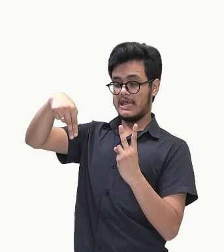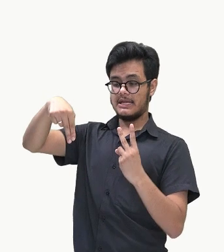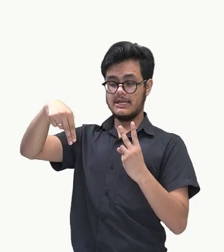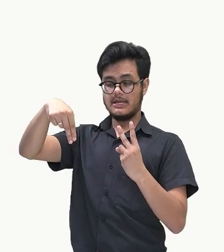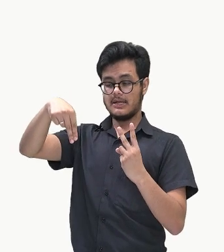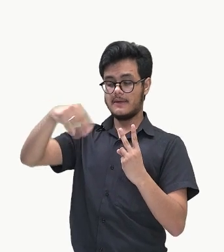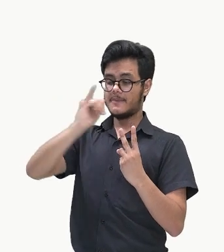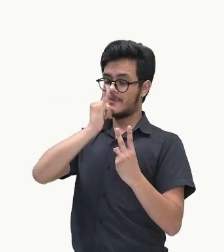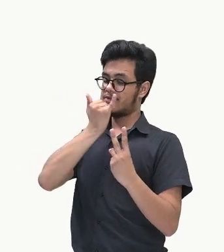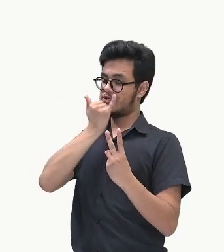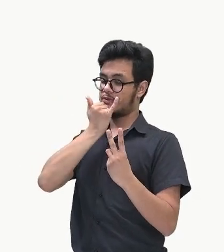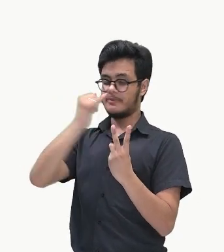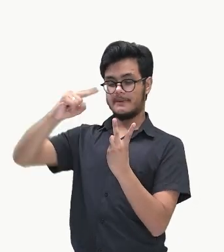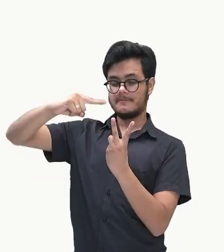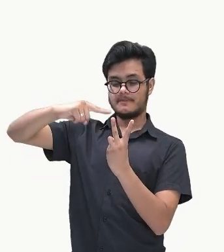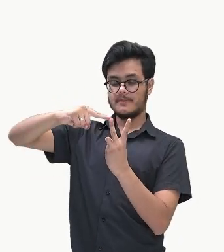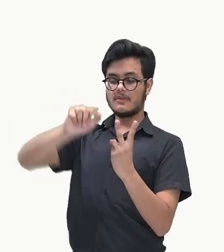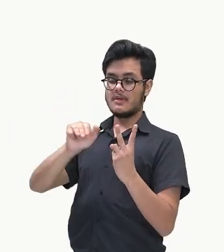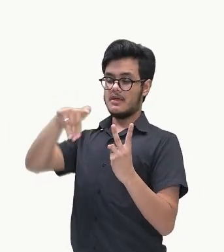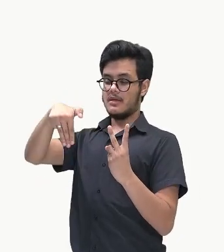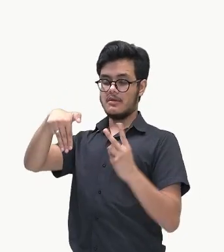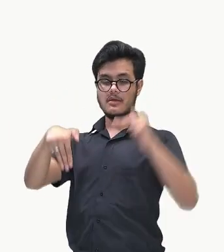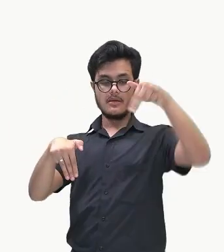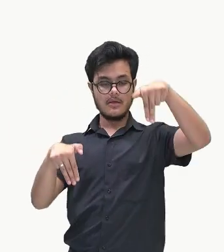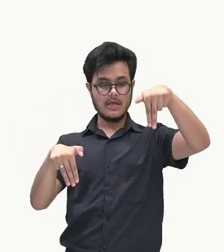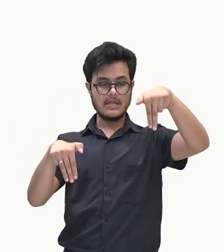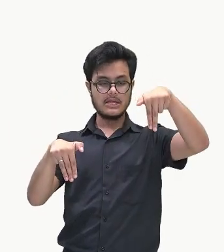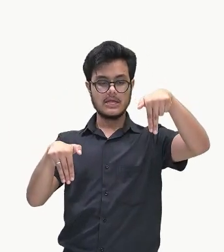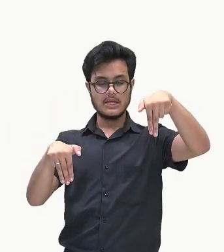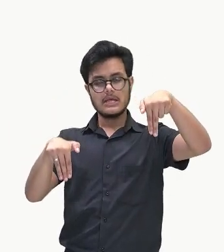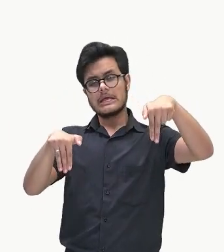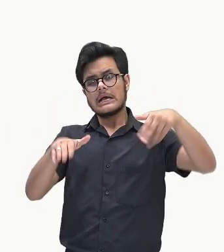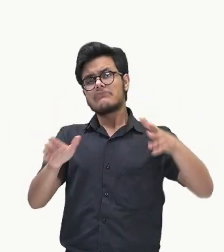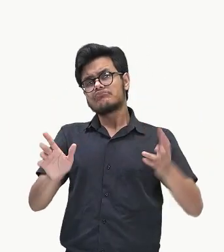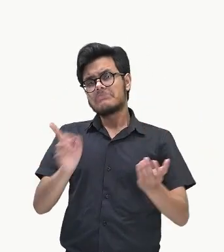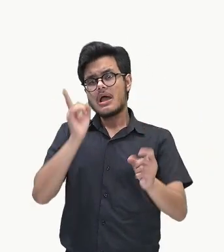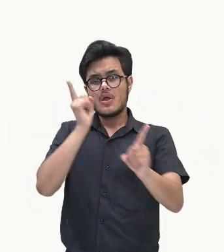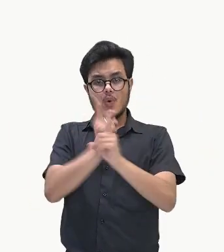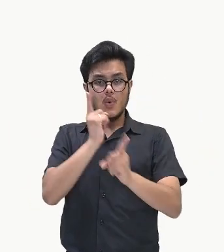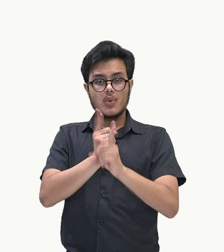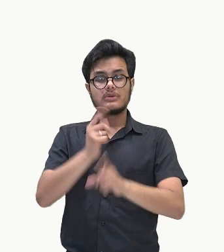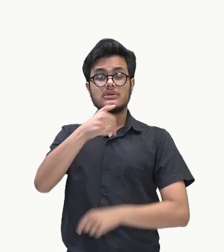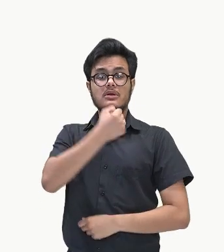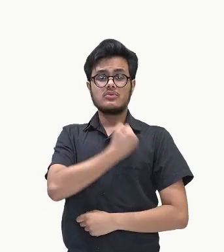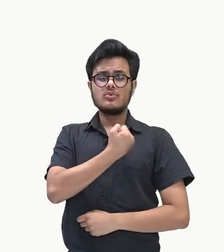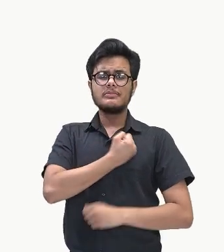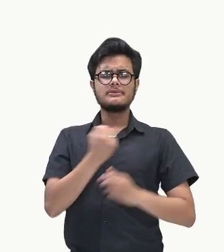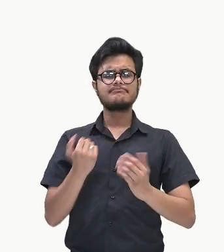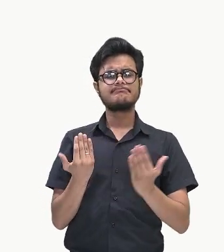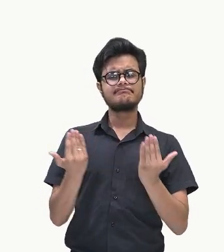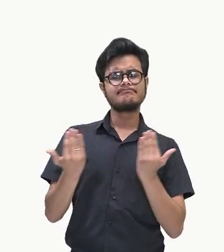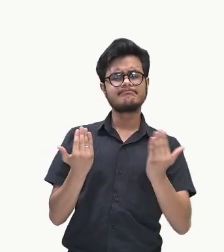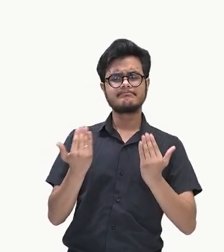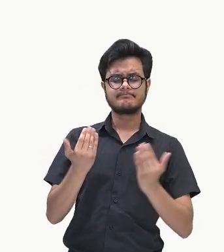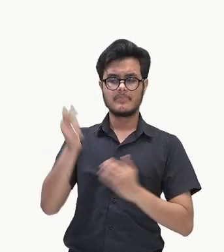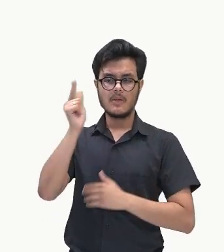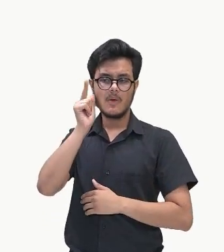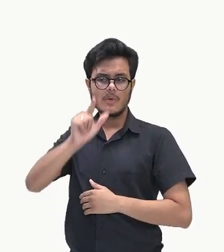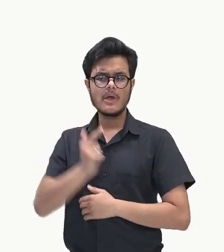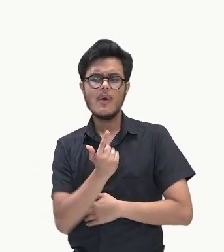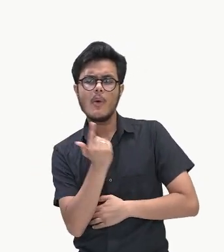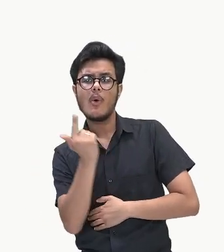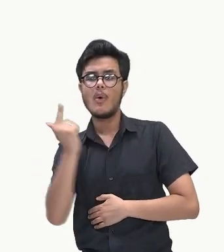raiz equivalente. Tá bom, professor? Como assim raiz equivalente? Significa que eu vou possuir uma outra